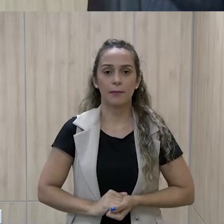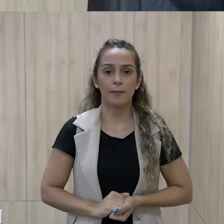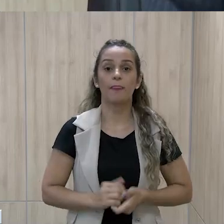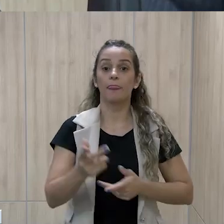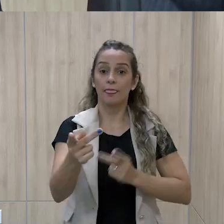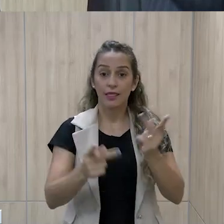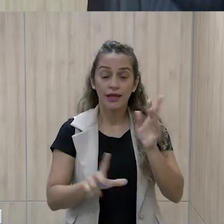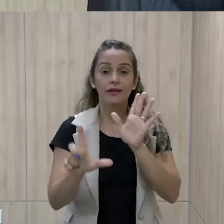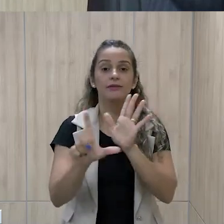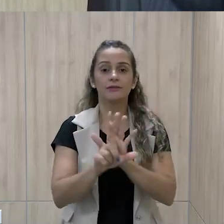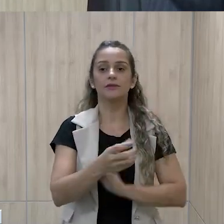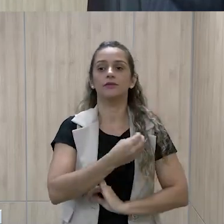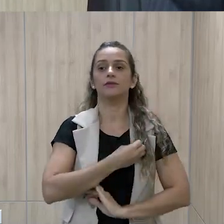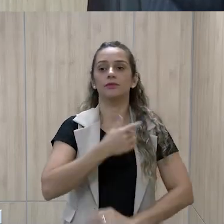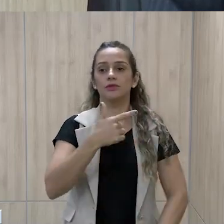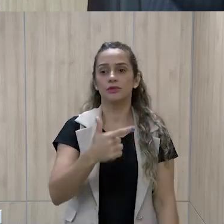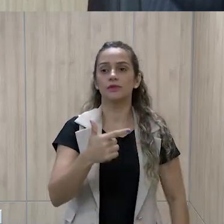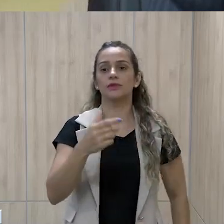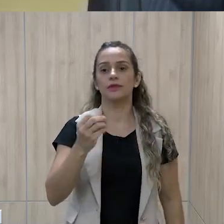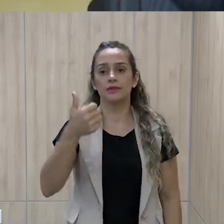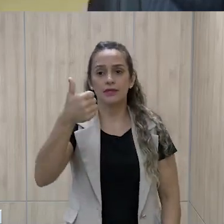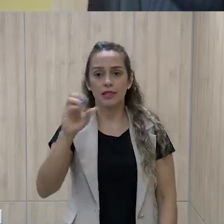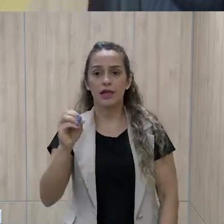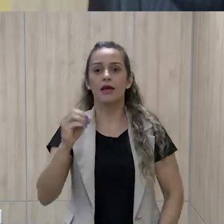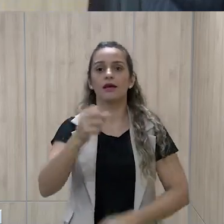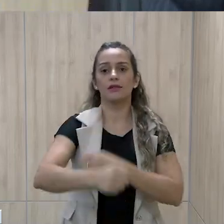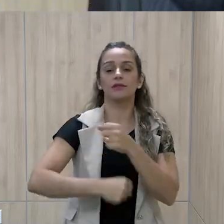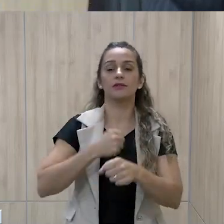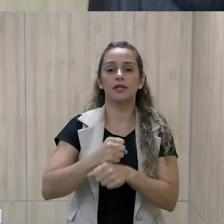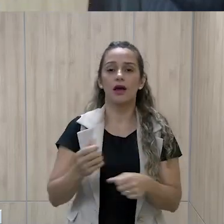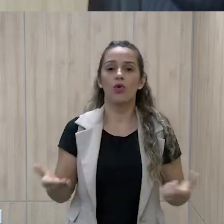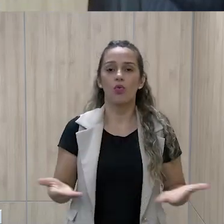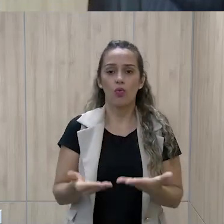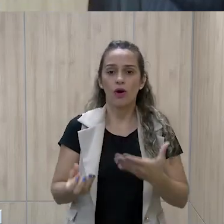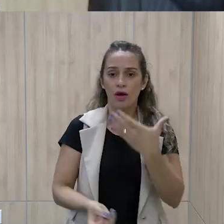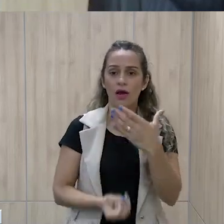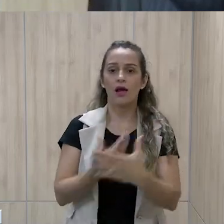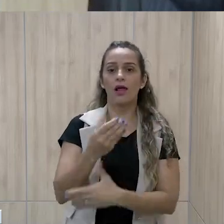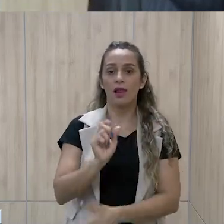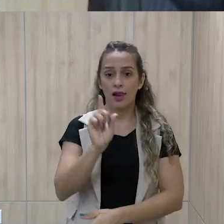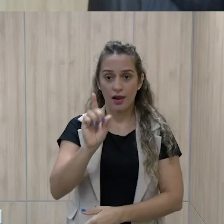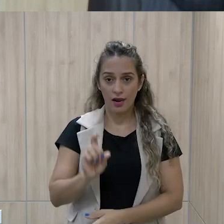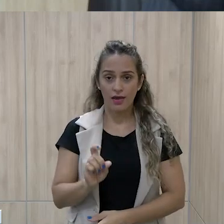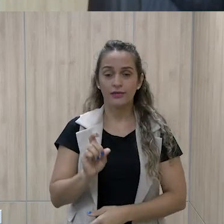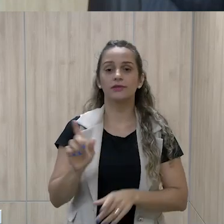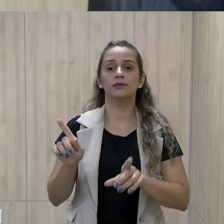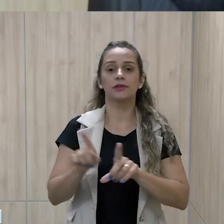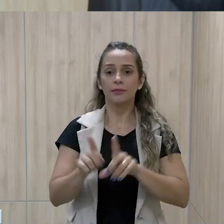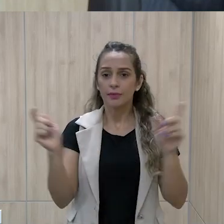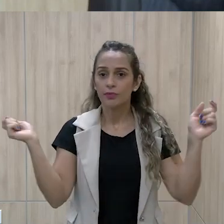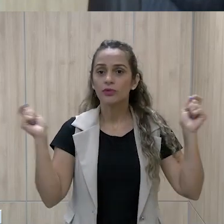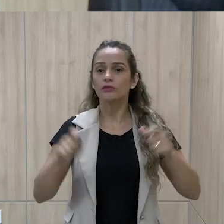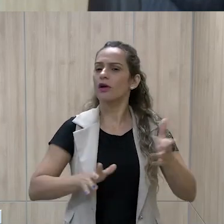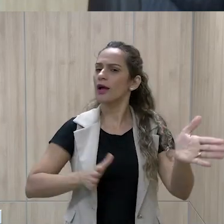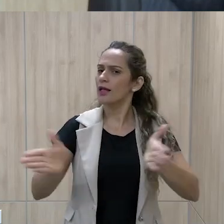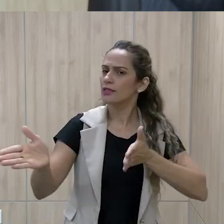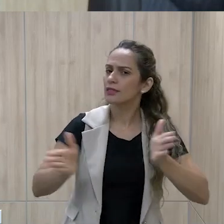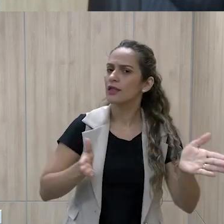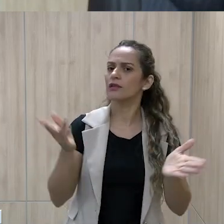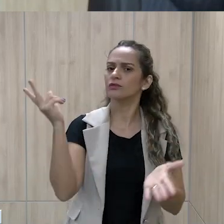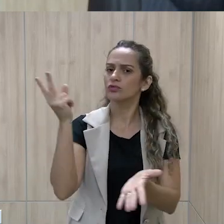Torres projeto de lei número 210 de 2023 de altura e deputado Alex redando